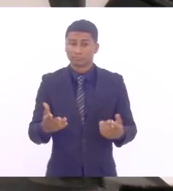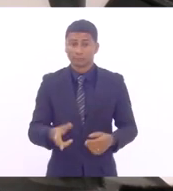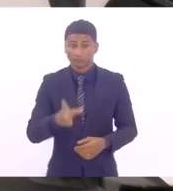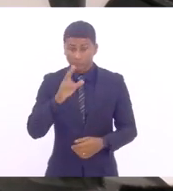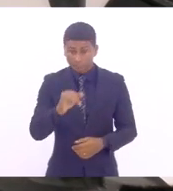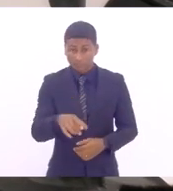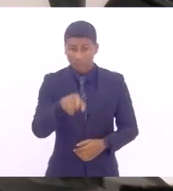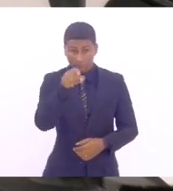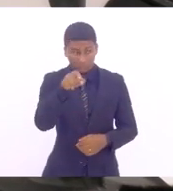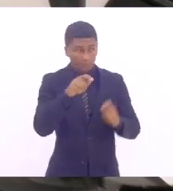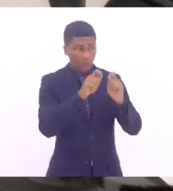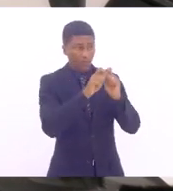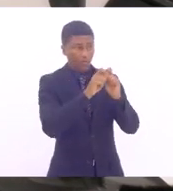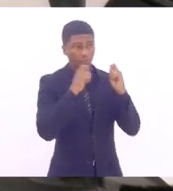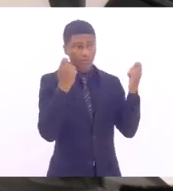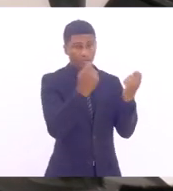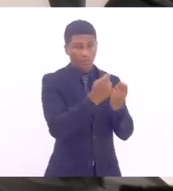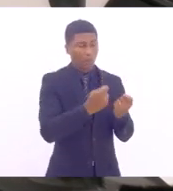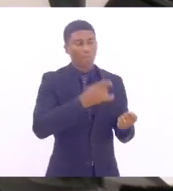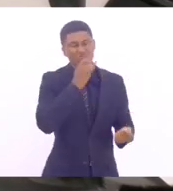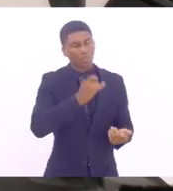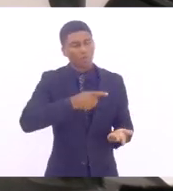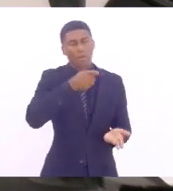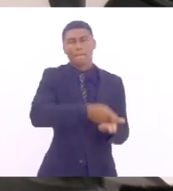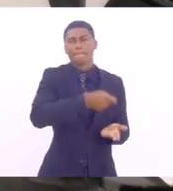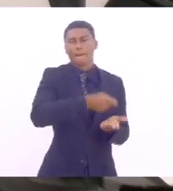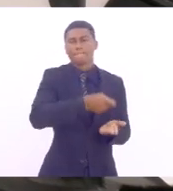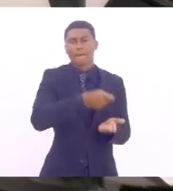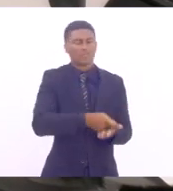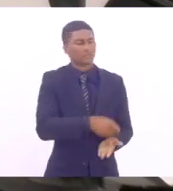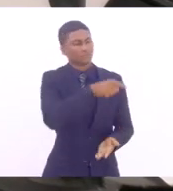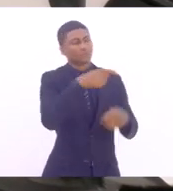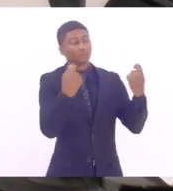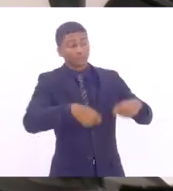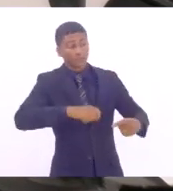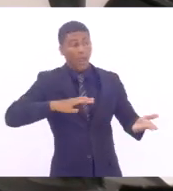uma associação a criar registros,